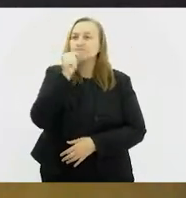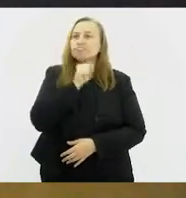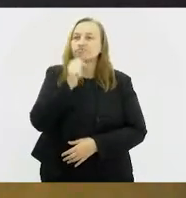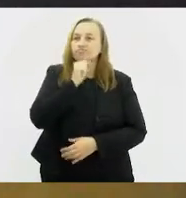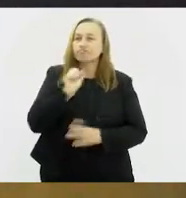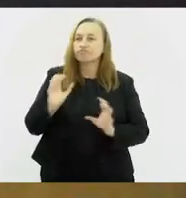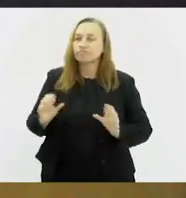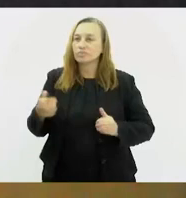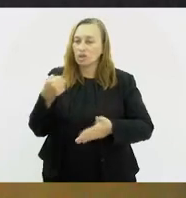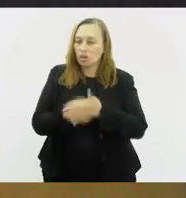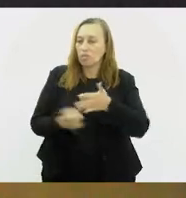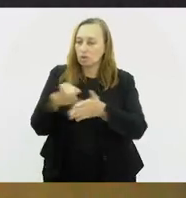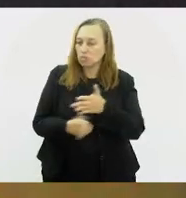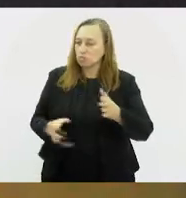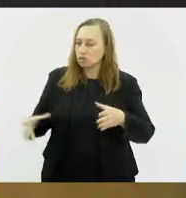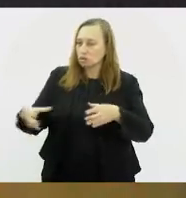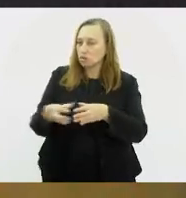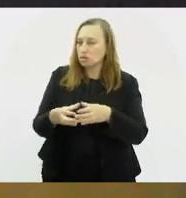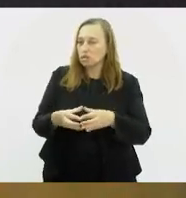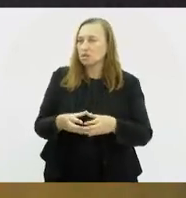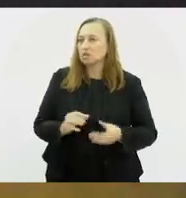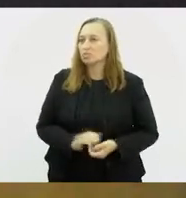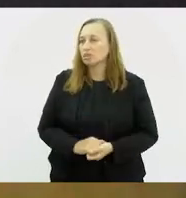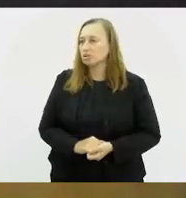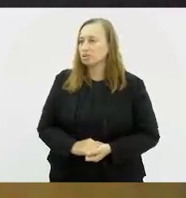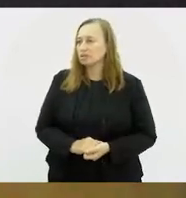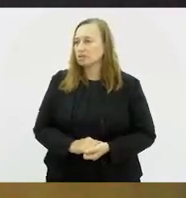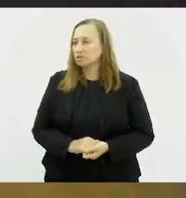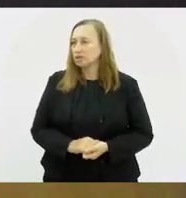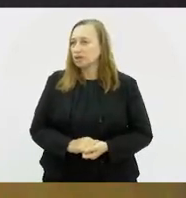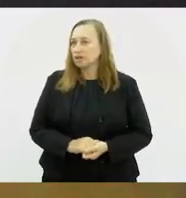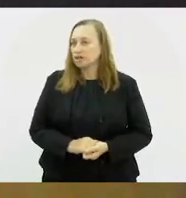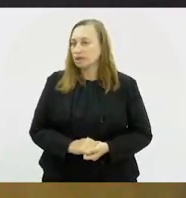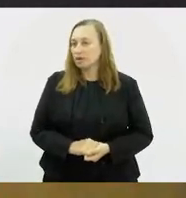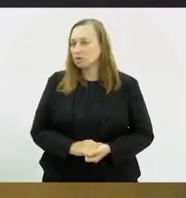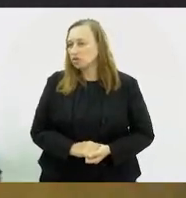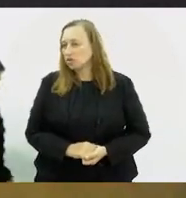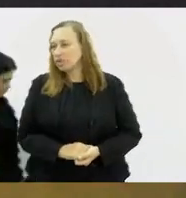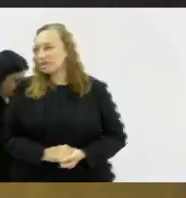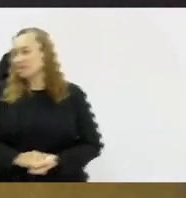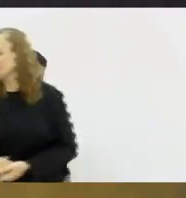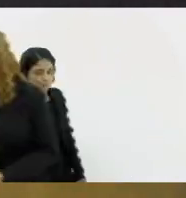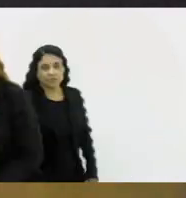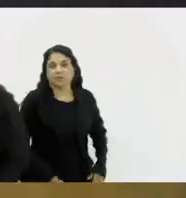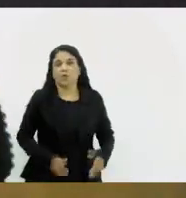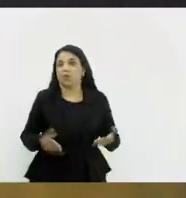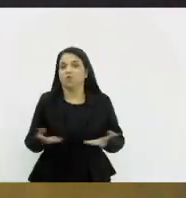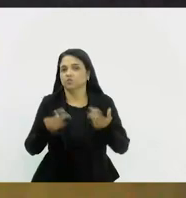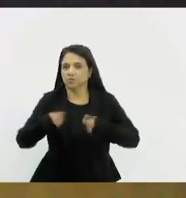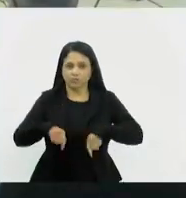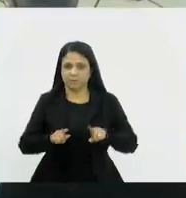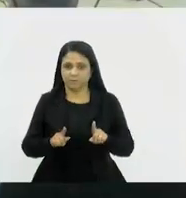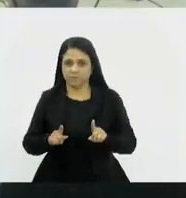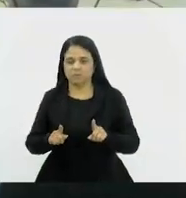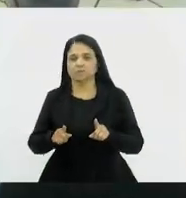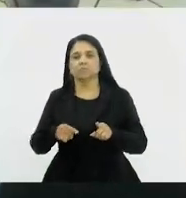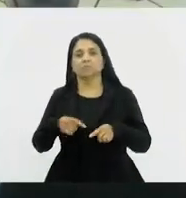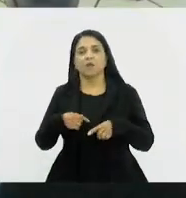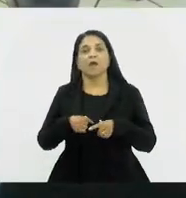coletiva. Quem hoje não precisa dela, reza para um dia poder chegar nesse lugar. Muito obrigada.